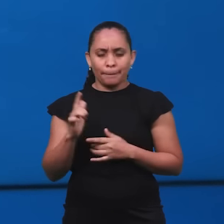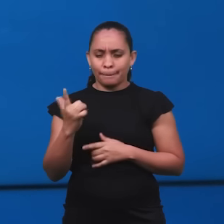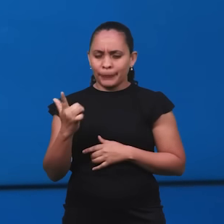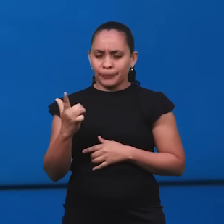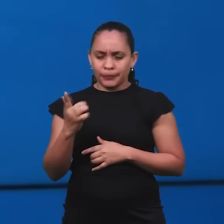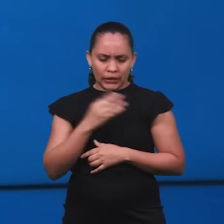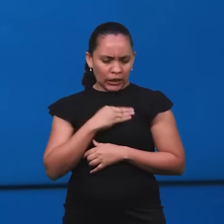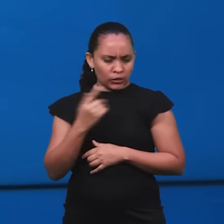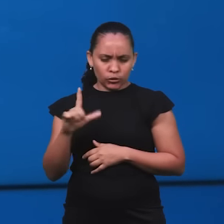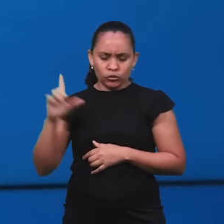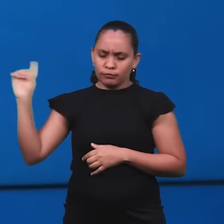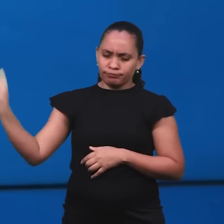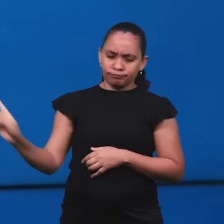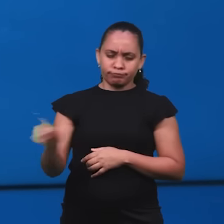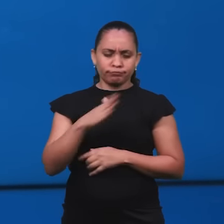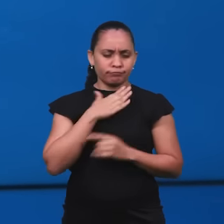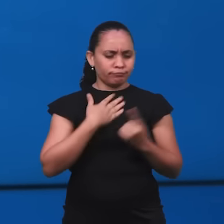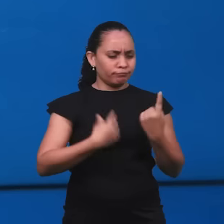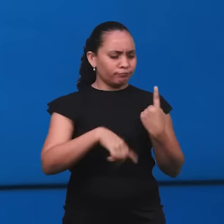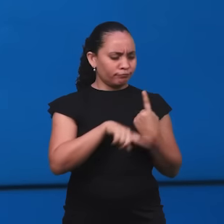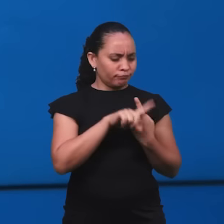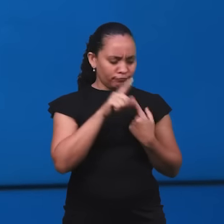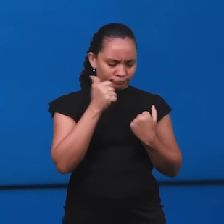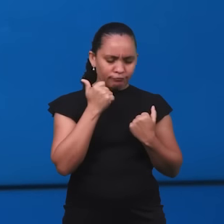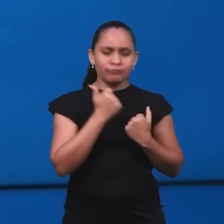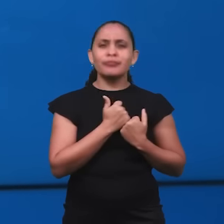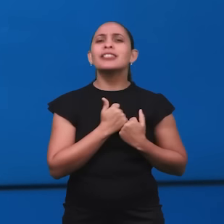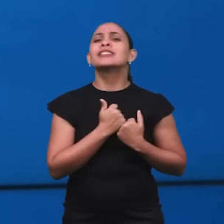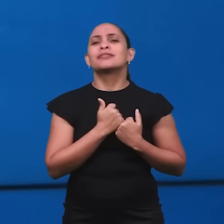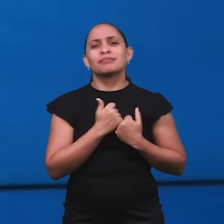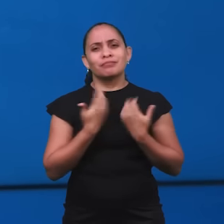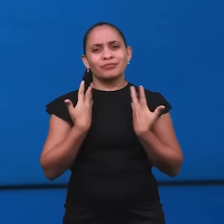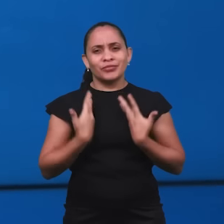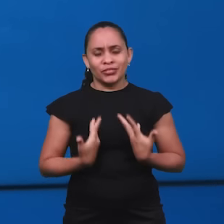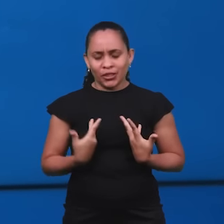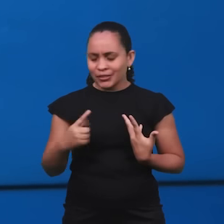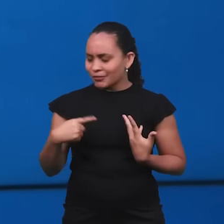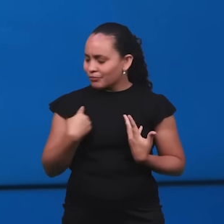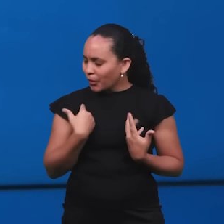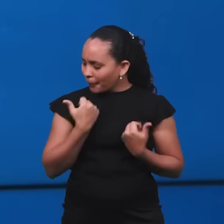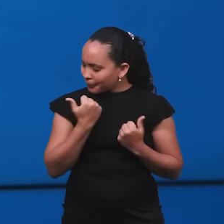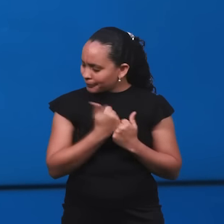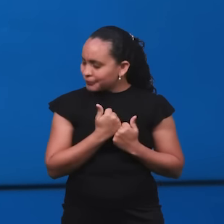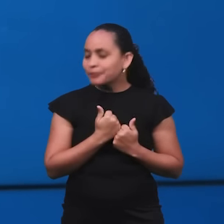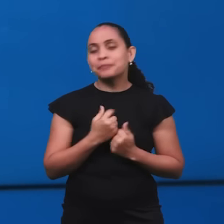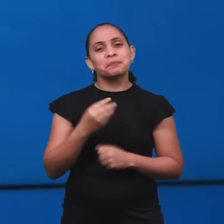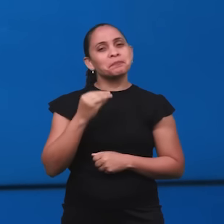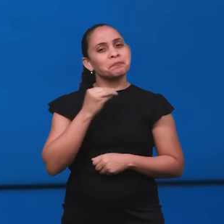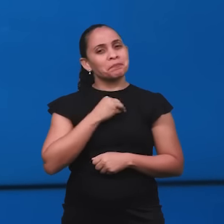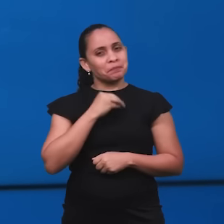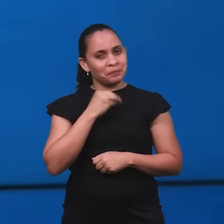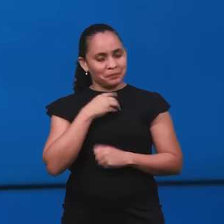nós que somos, né? Na condição de pecadores. Então, as 4 cores mostram exatamente esses